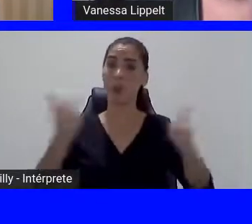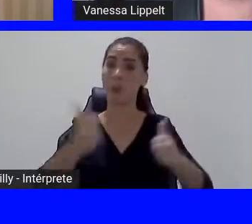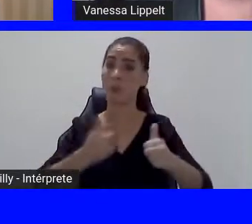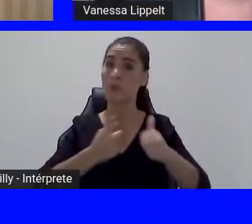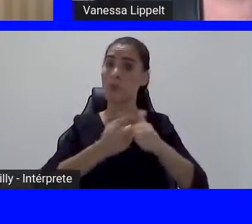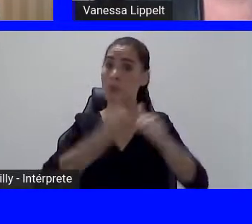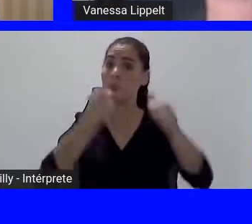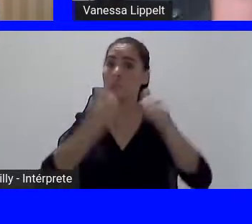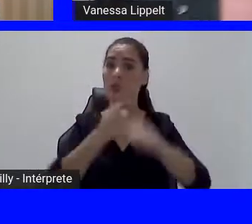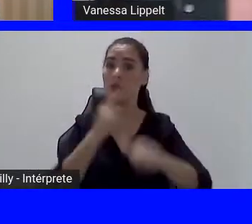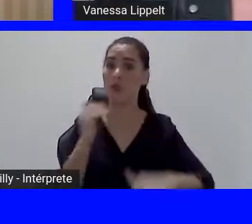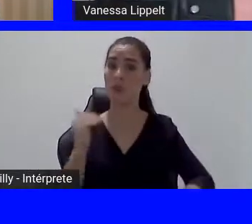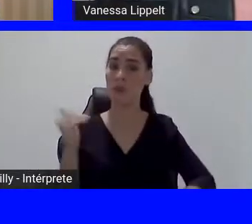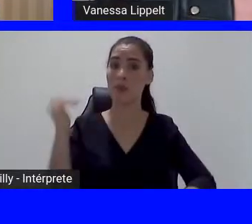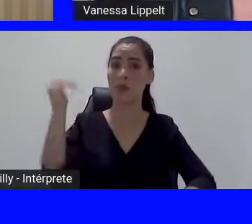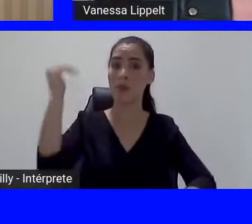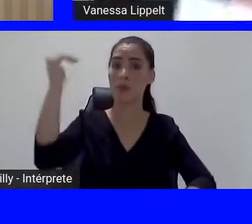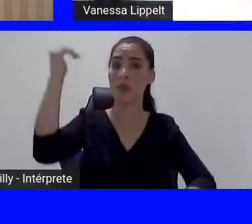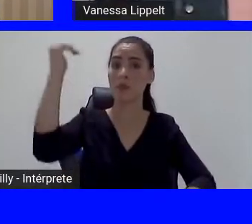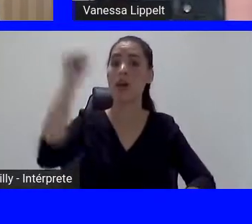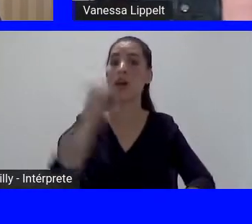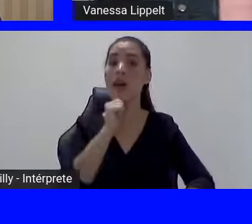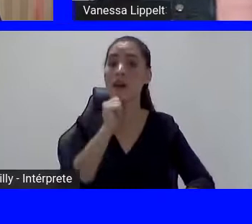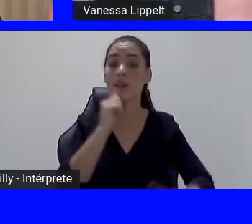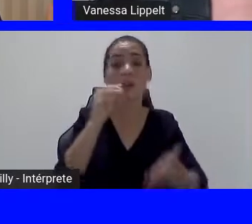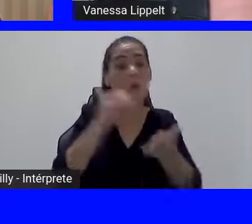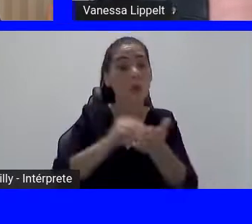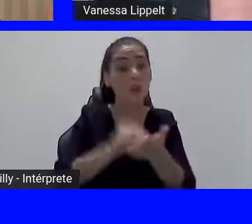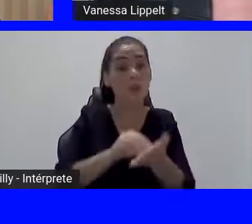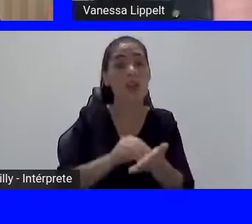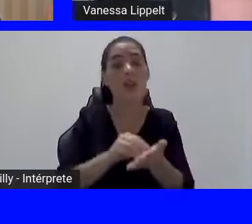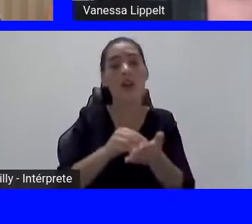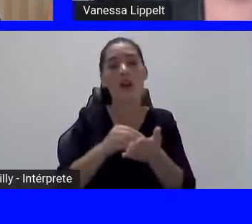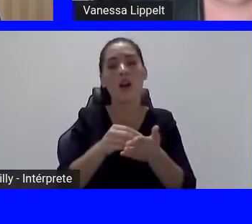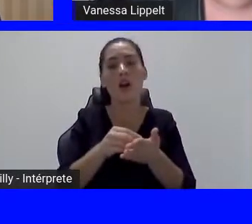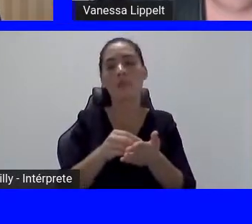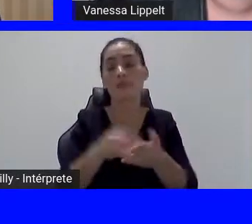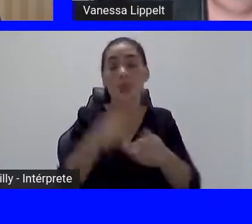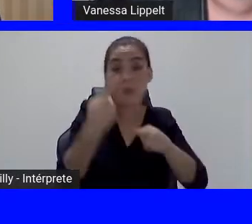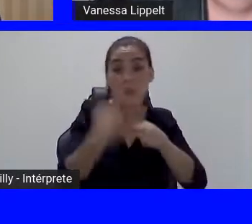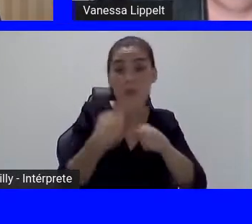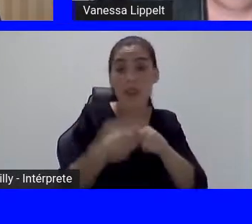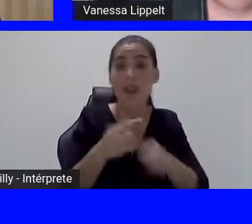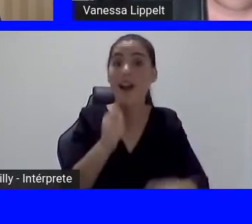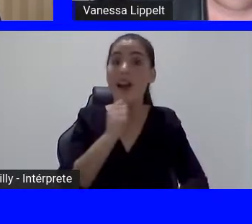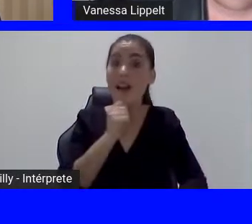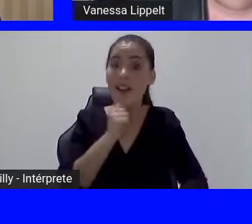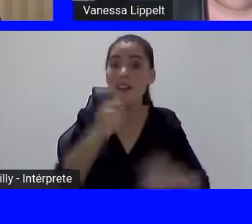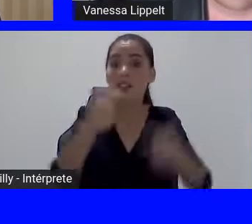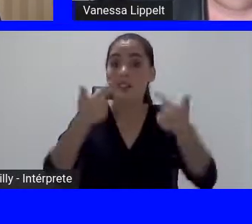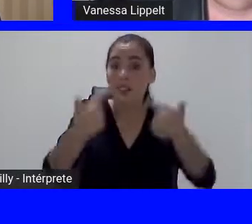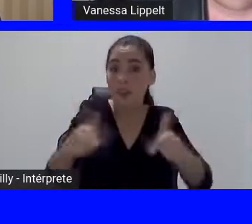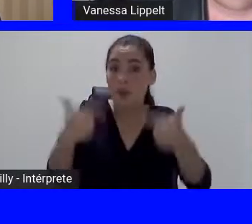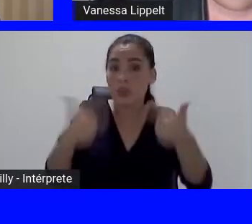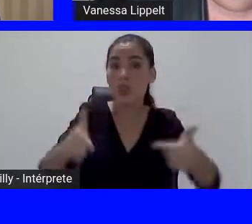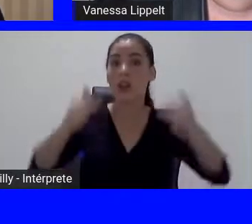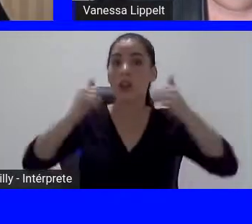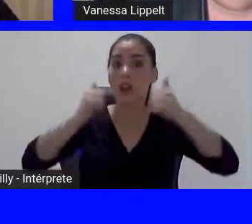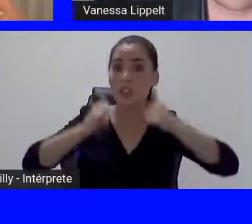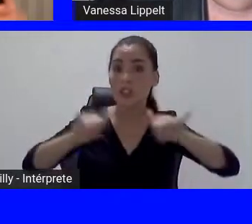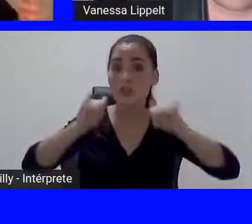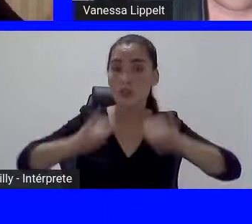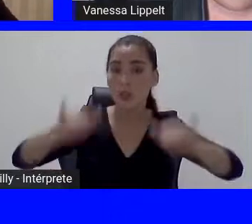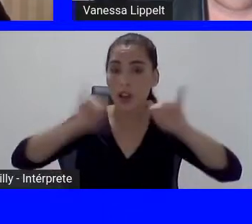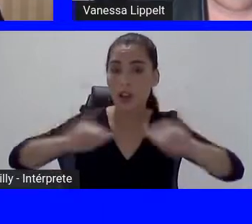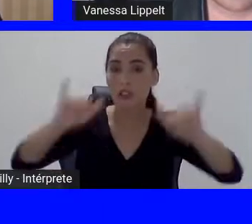importante lembrar que esta é um momento atípico. Eu faço política há muito tempo, já participei de 5 campanhas diretamente